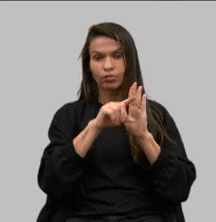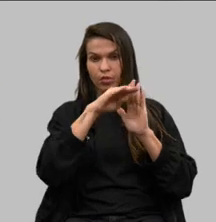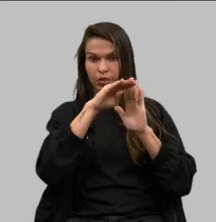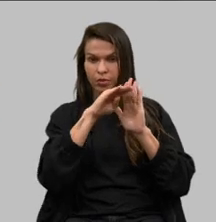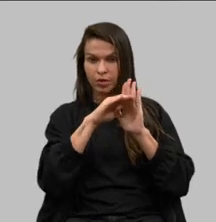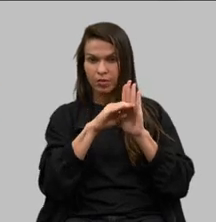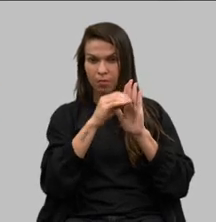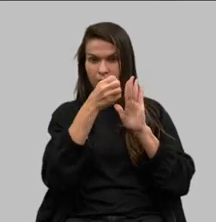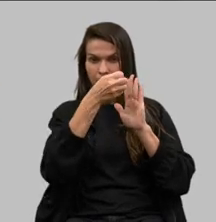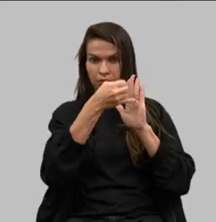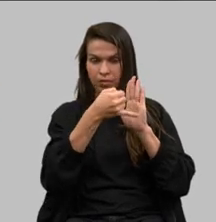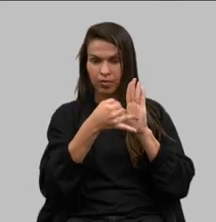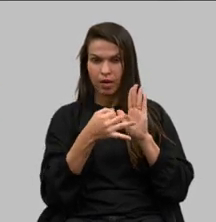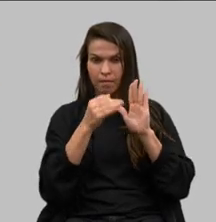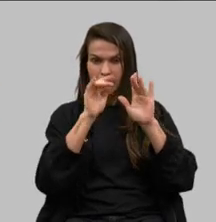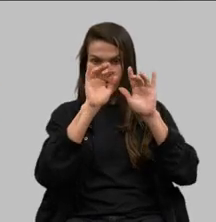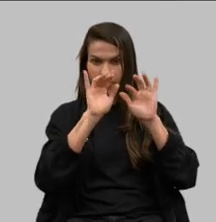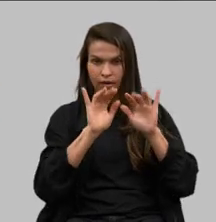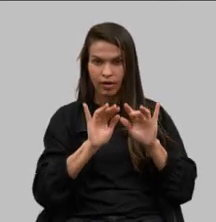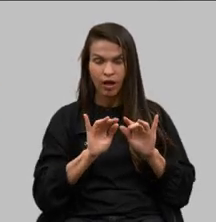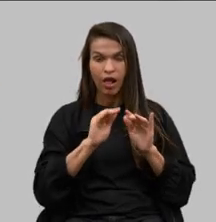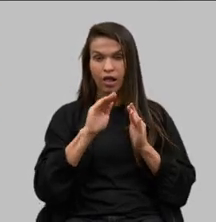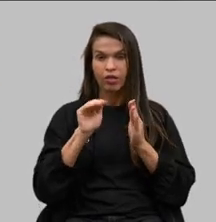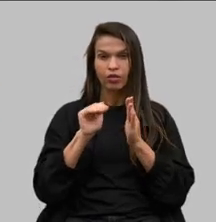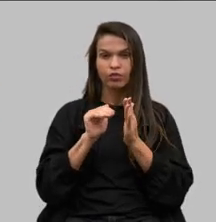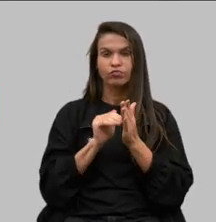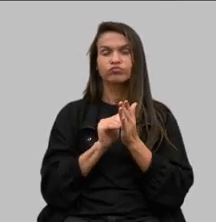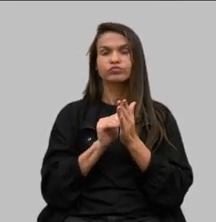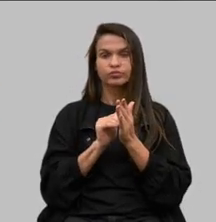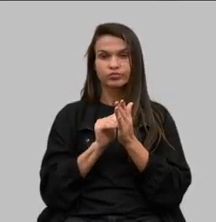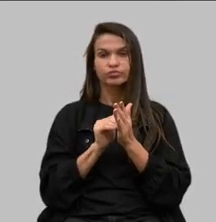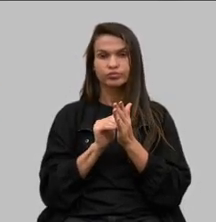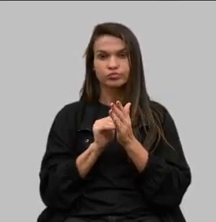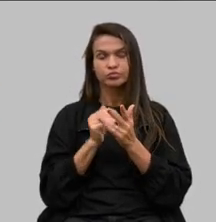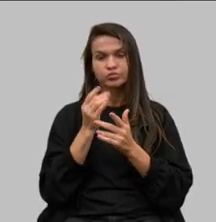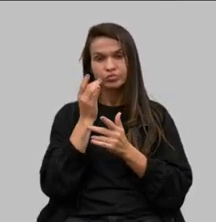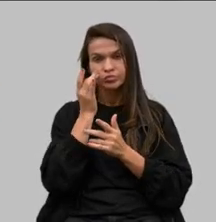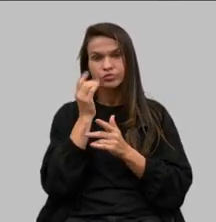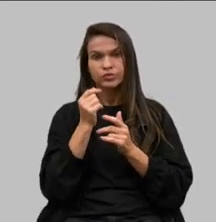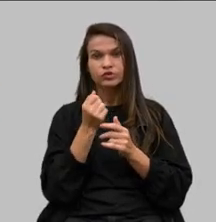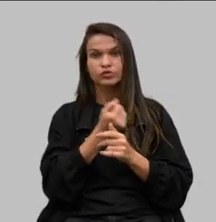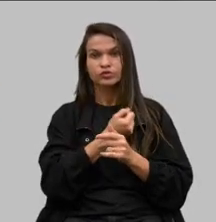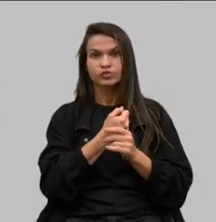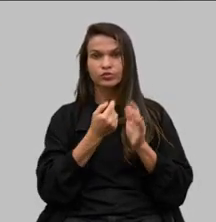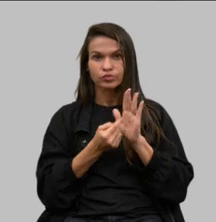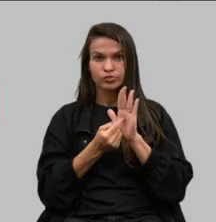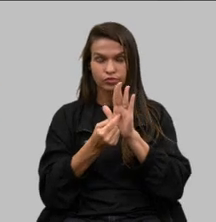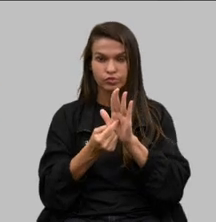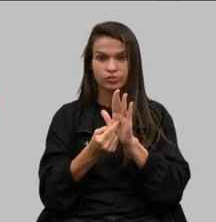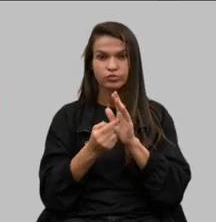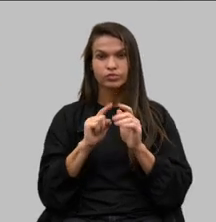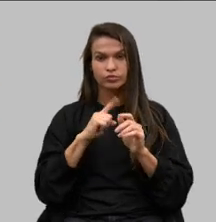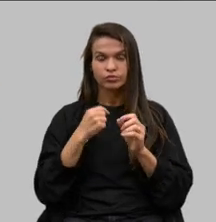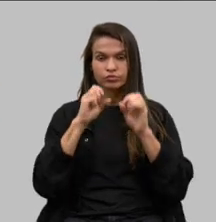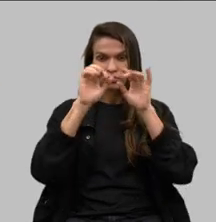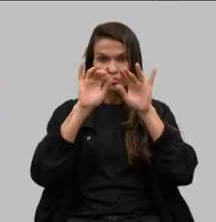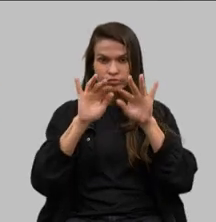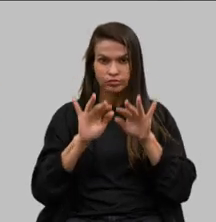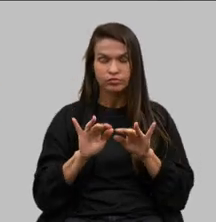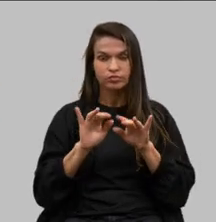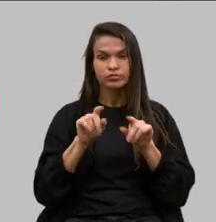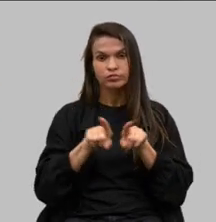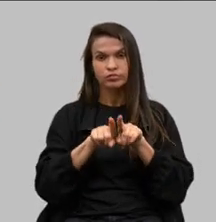digitalizados Eram todos físicos né esse número que tá aí apresentado nós estamos alizando e com o